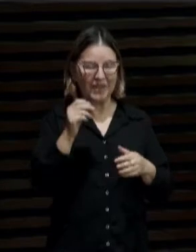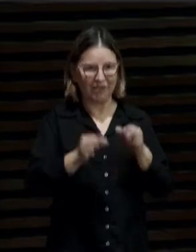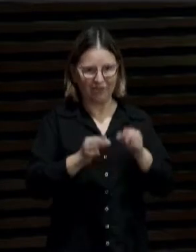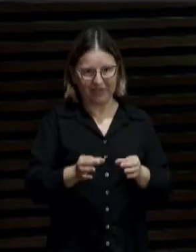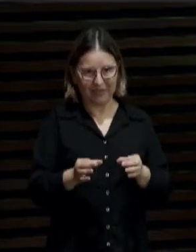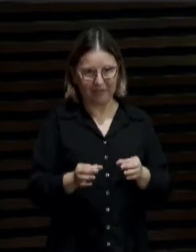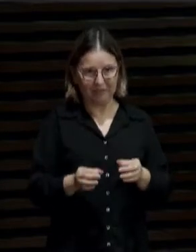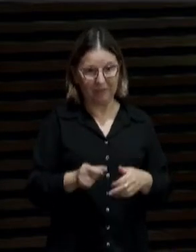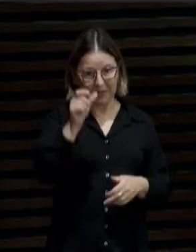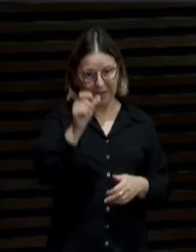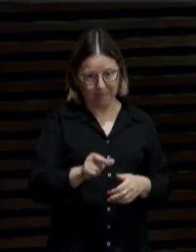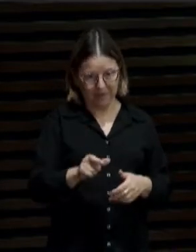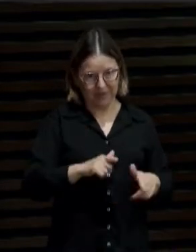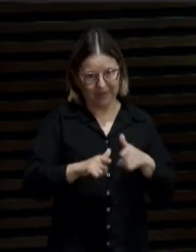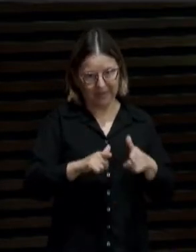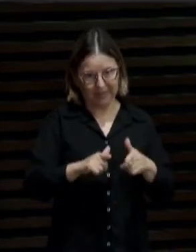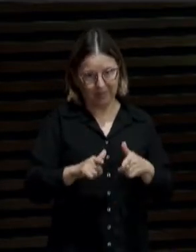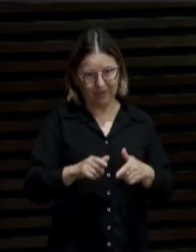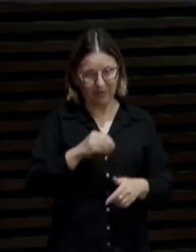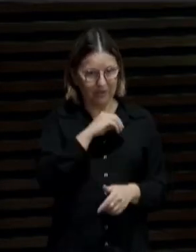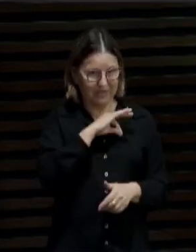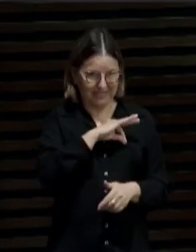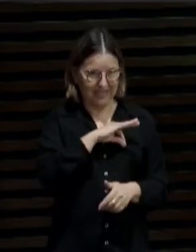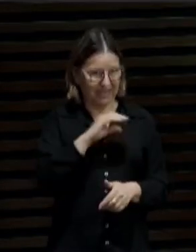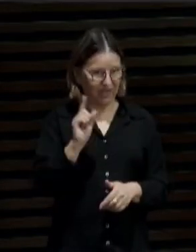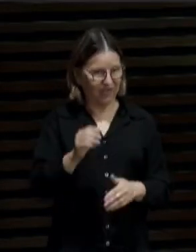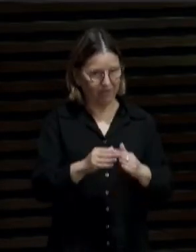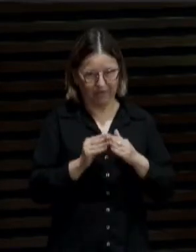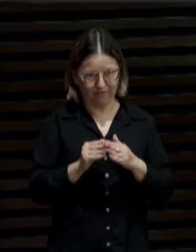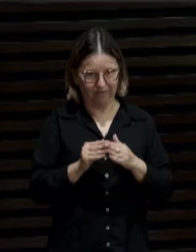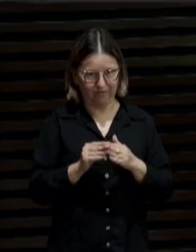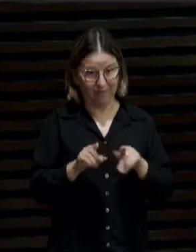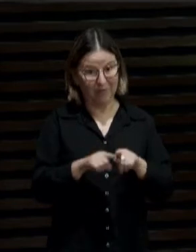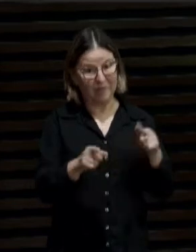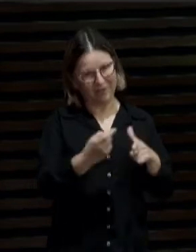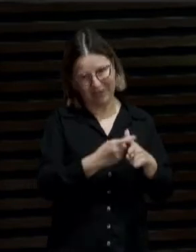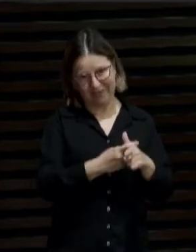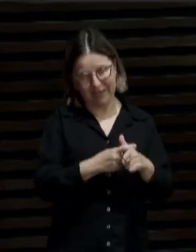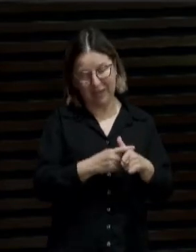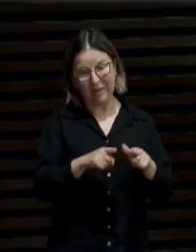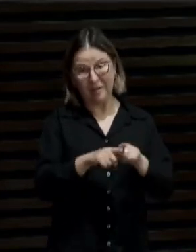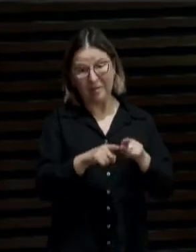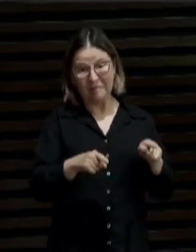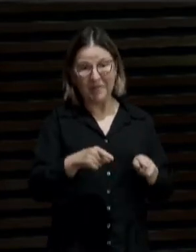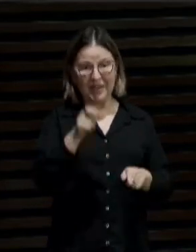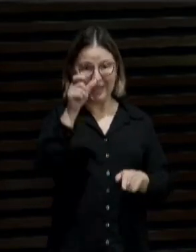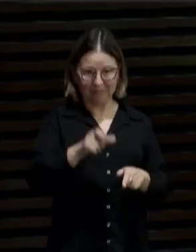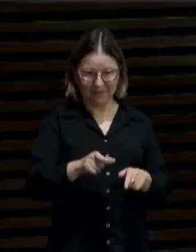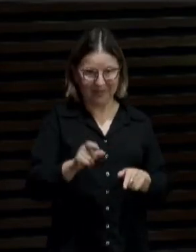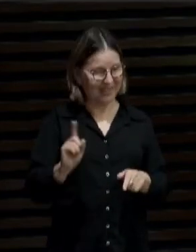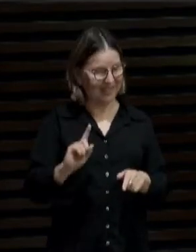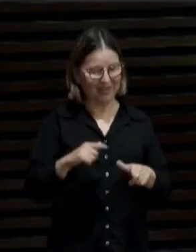trabalha, o salário não é considerado como favor, e sim como dívida. Mas ao que não trabalha, porém crê naquele que justifica